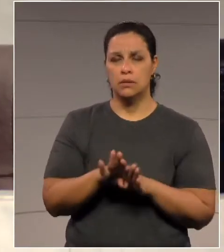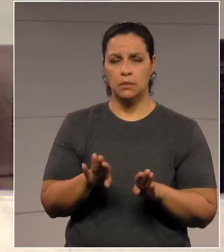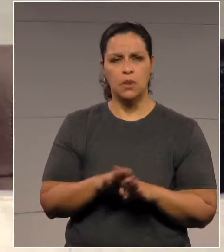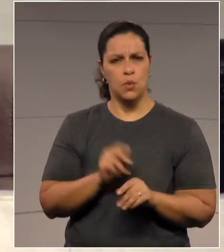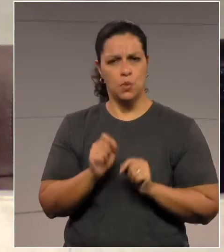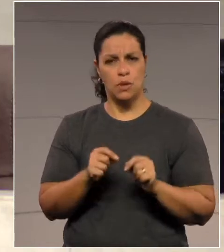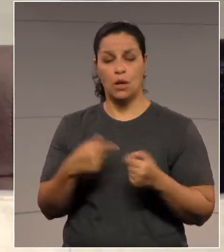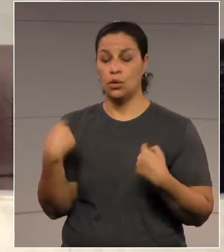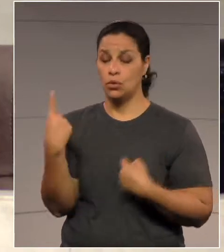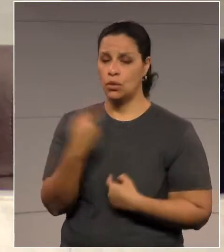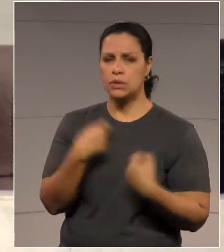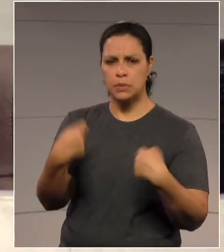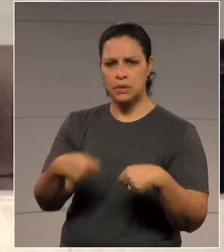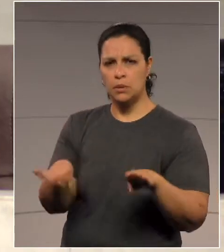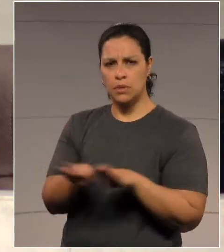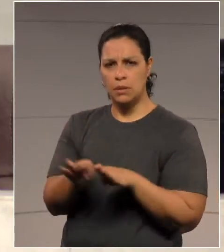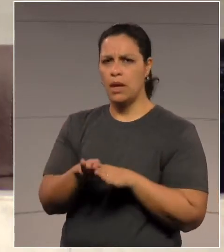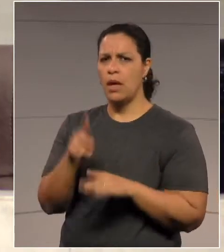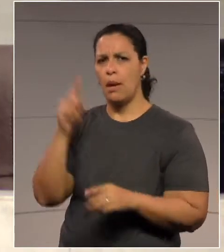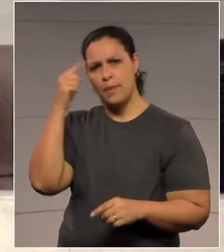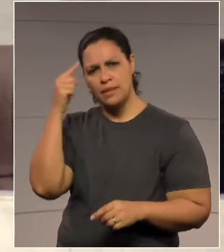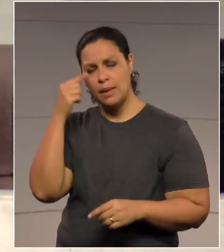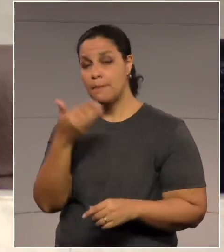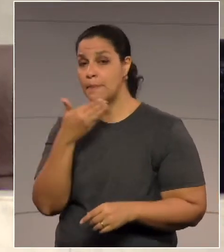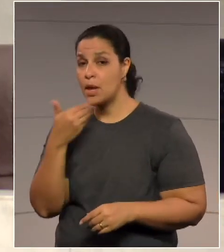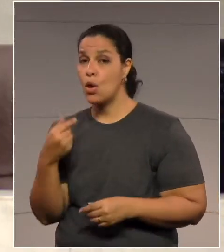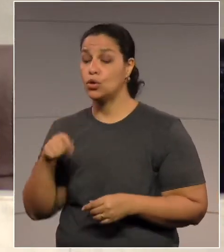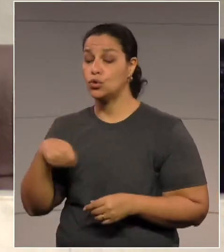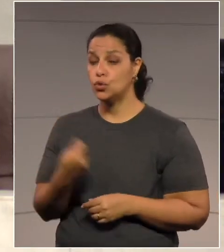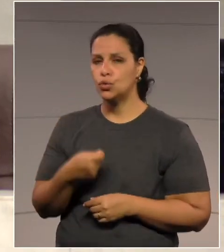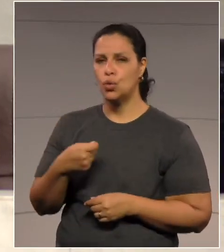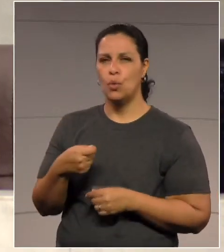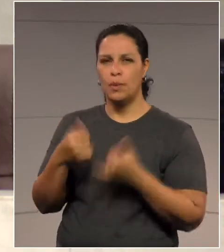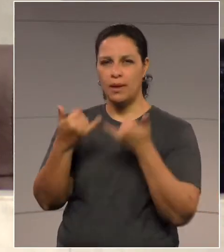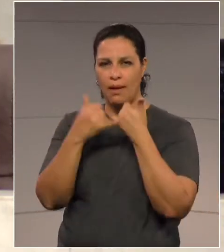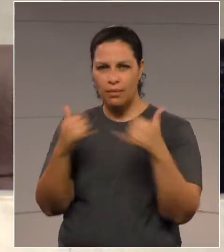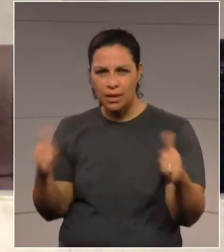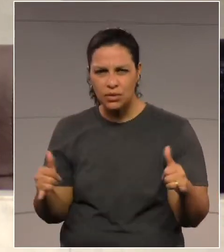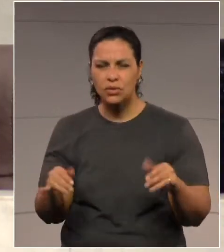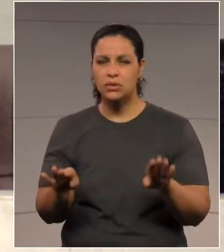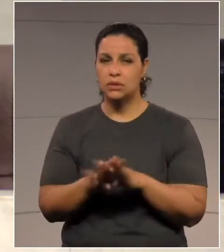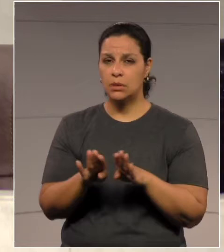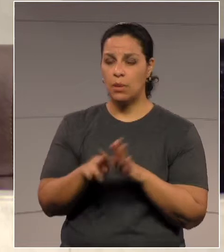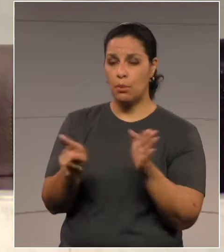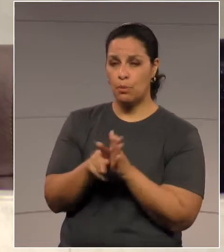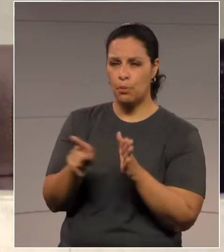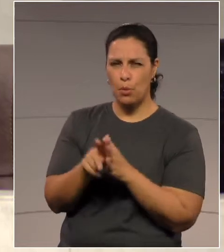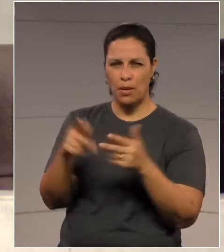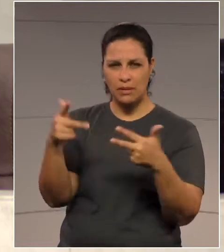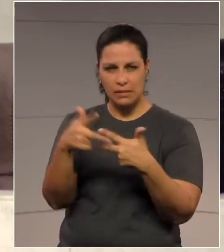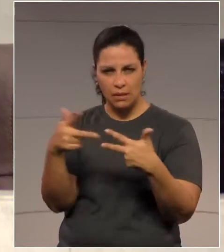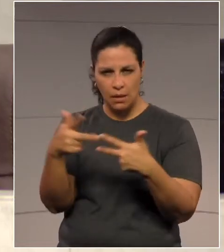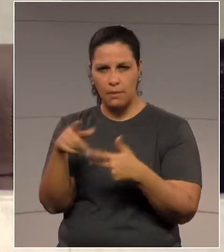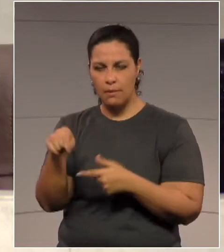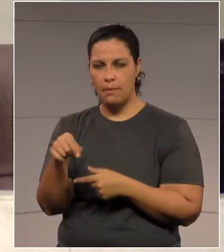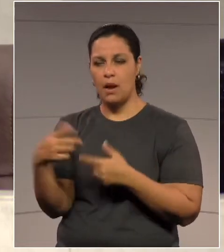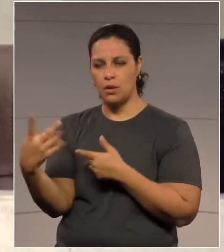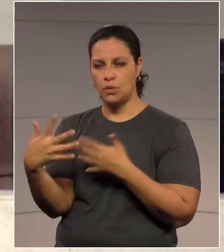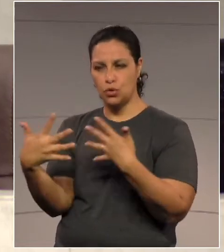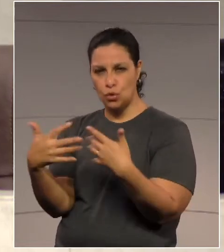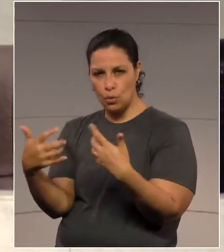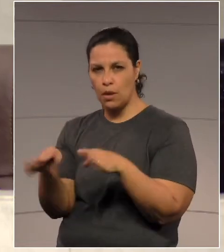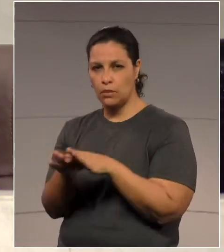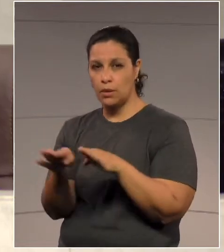uma necessidade de se repensar o setor de energia, o setor de saneamento, em especial sobre o setor